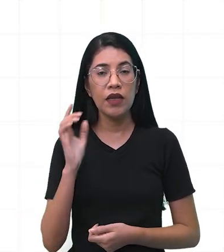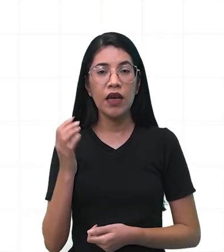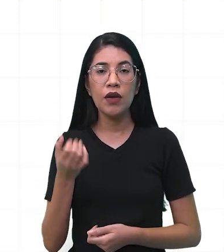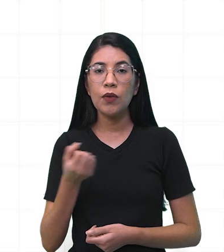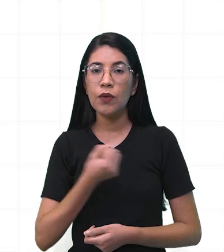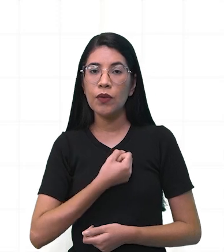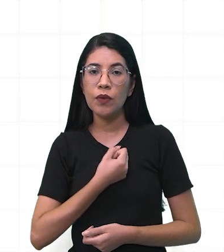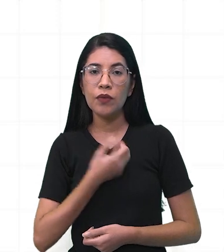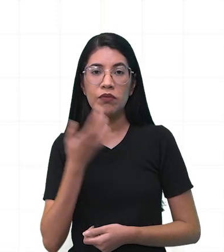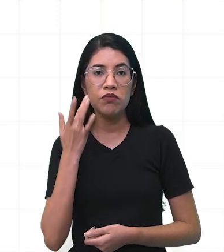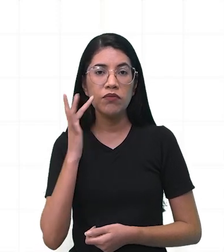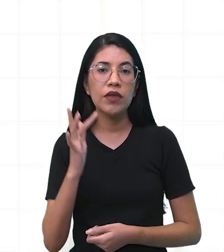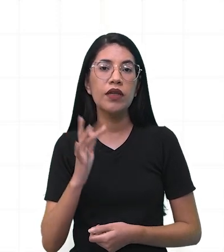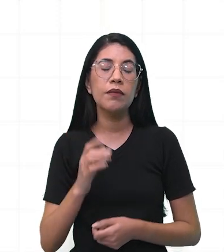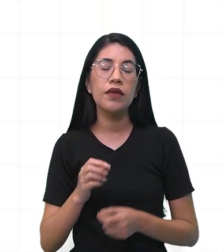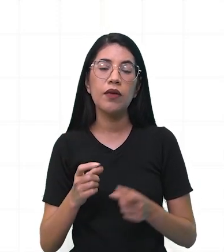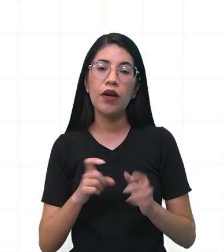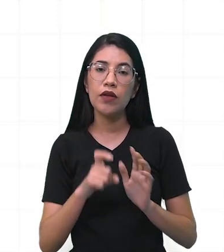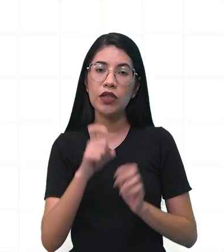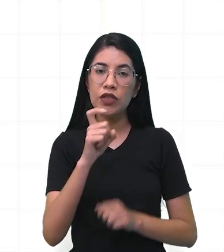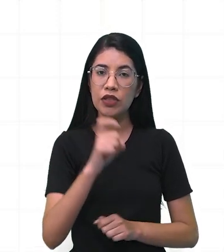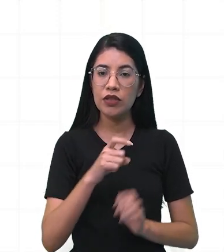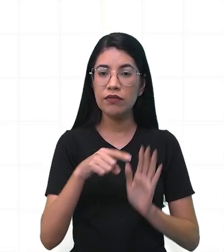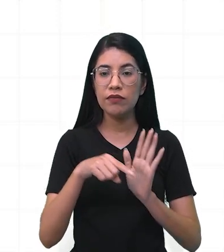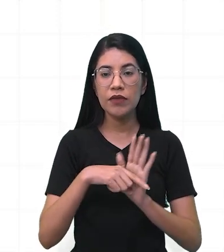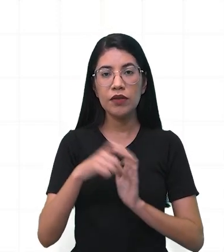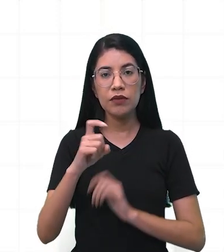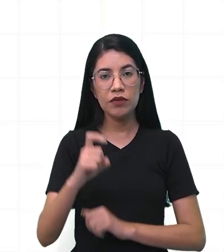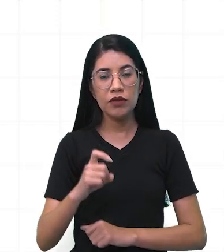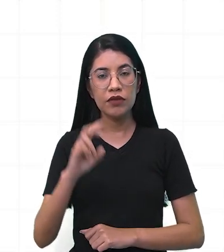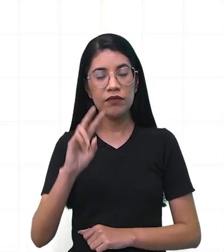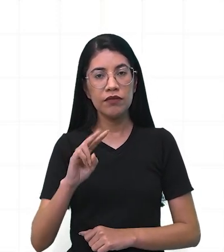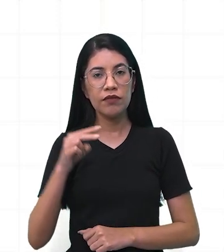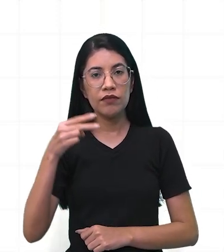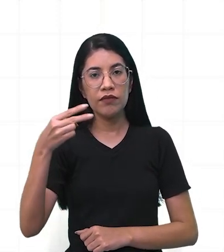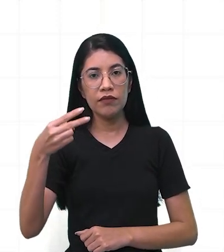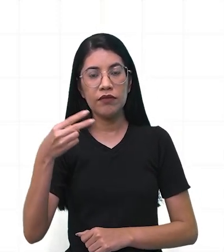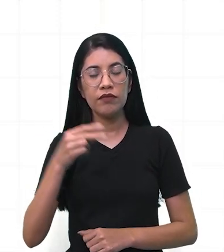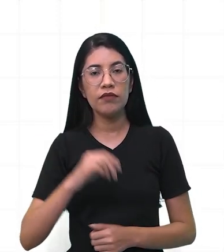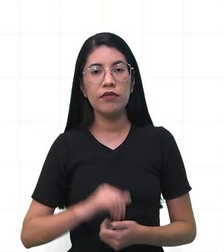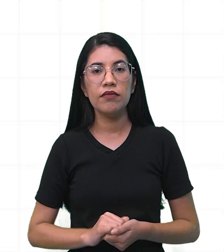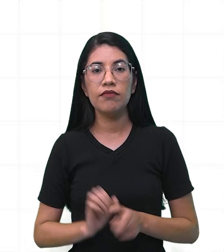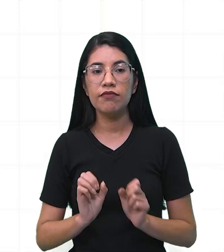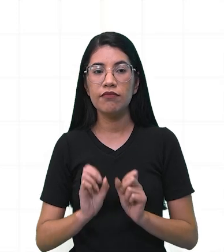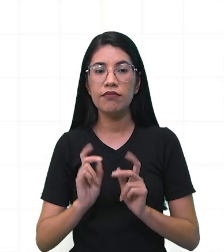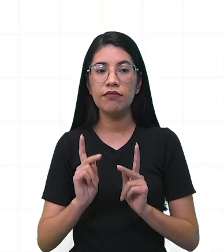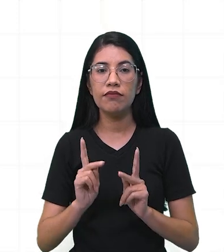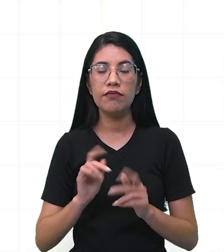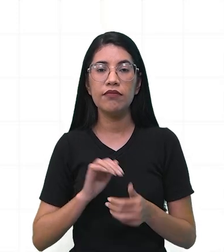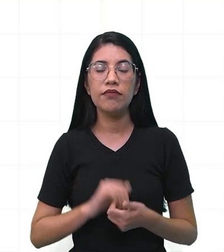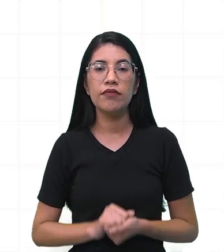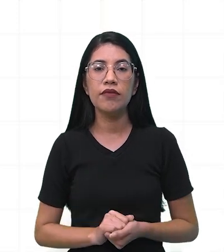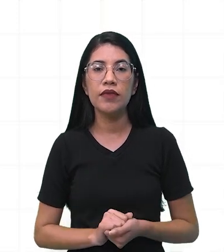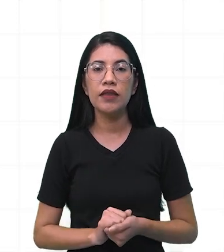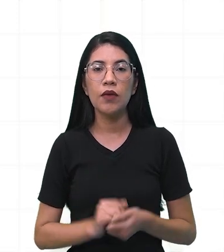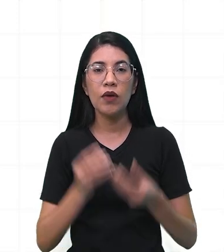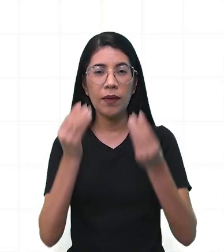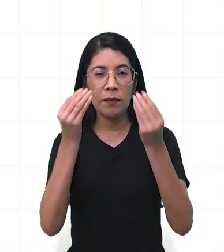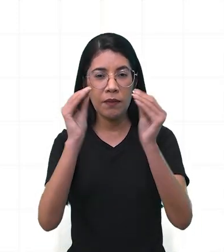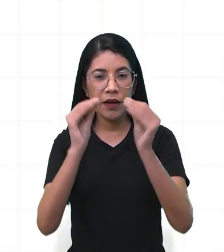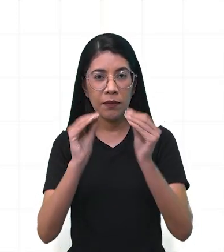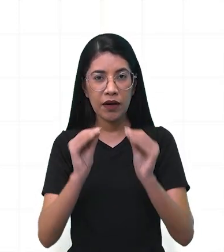número, então é o número menos o seu quadrado. X menos x ao quadrado. Tá certo? Preenchemos